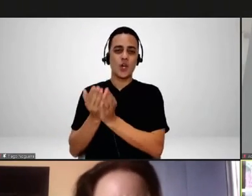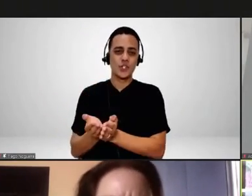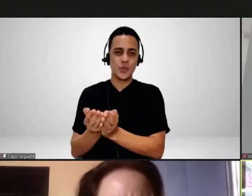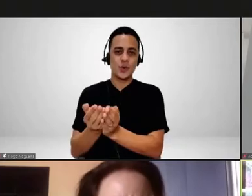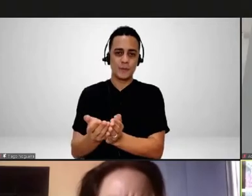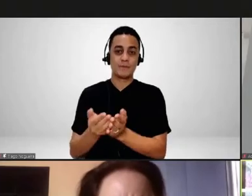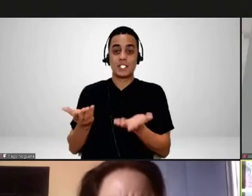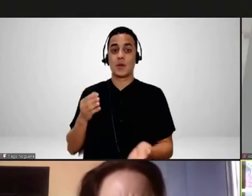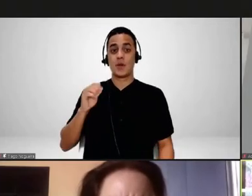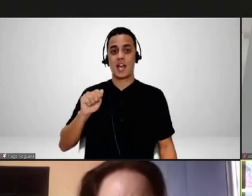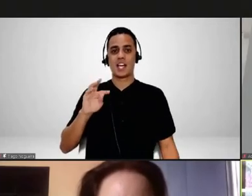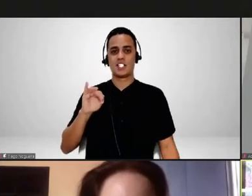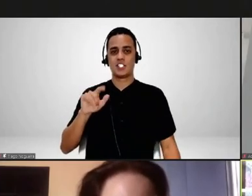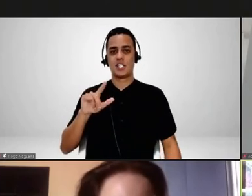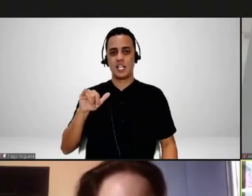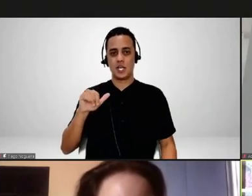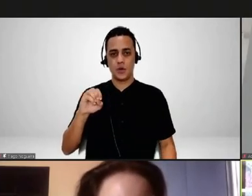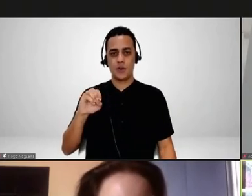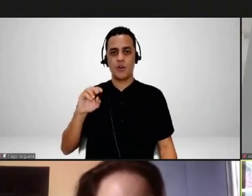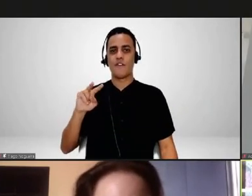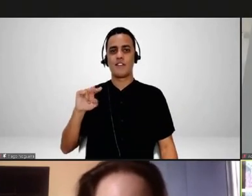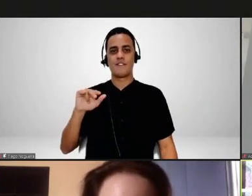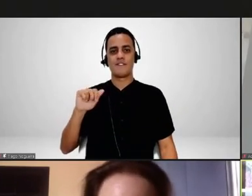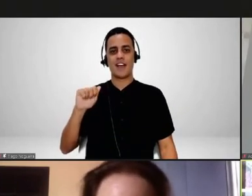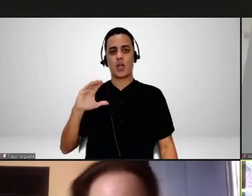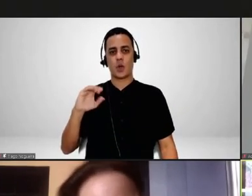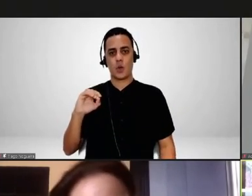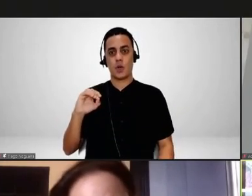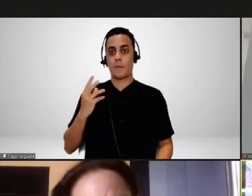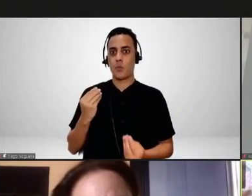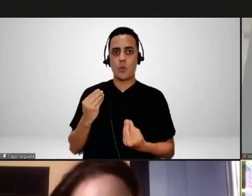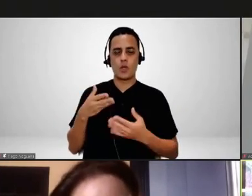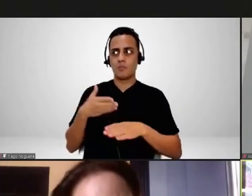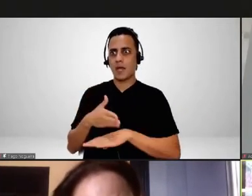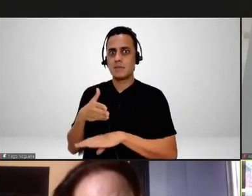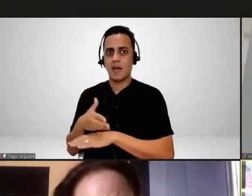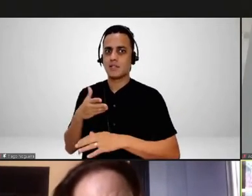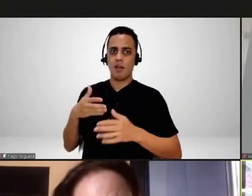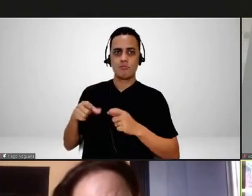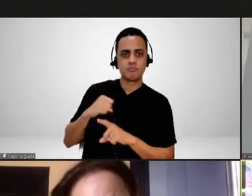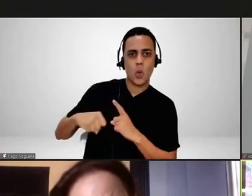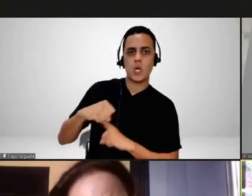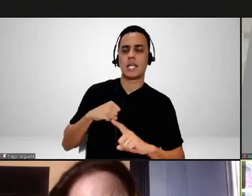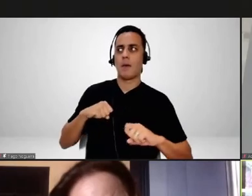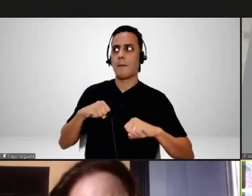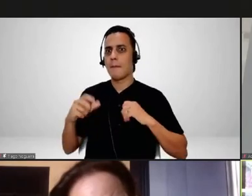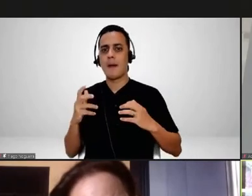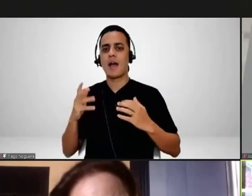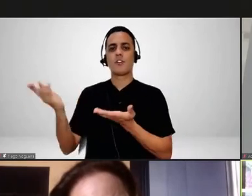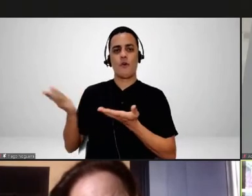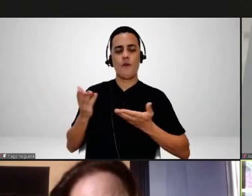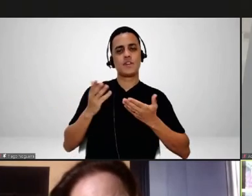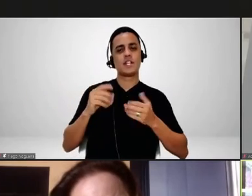Atílio Vivaco, que era muito ativo para a época, né? Ele trazia e fazia